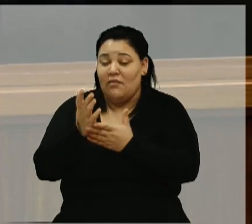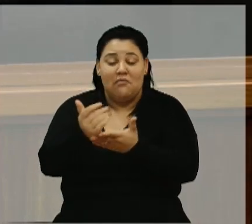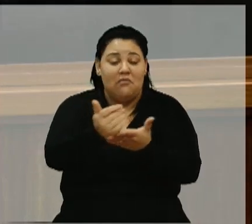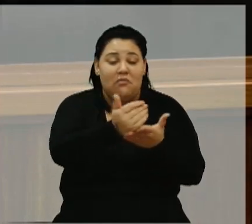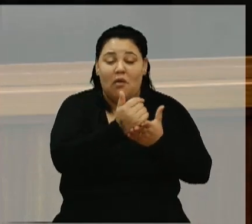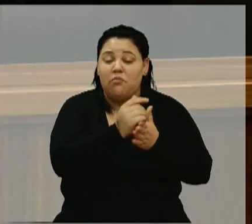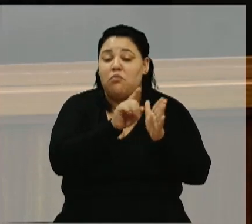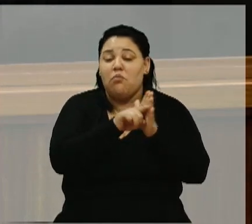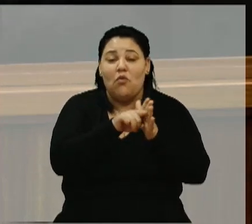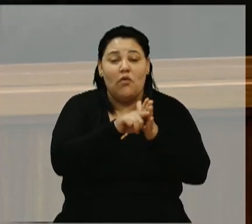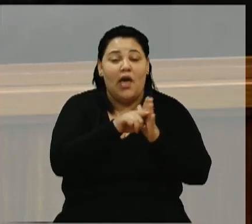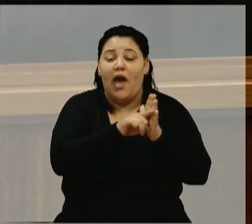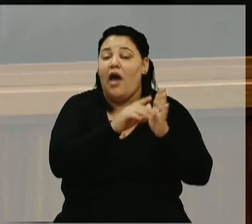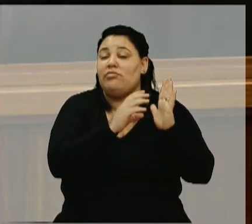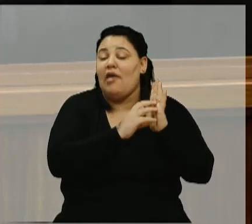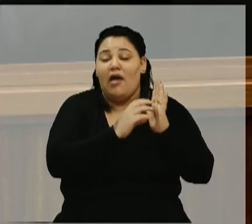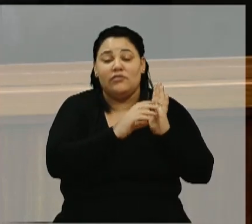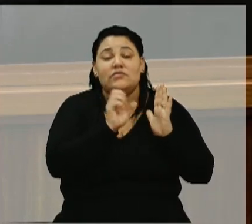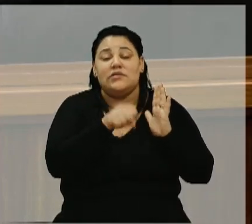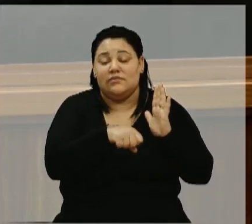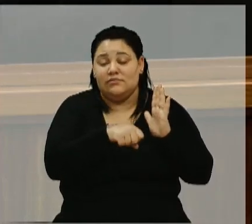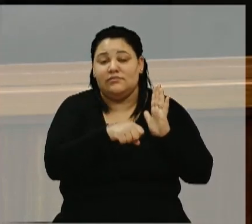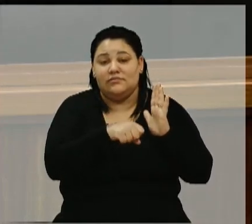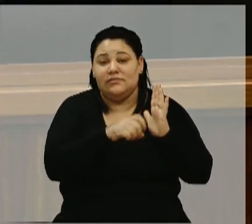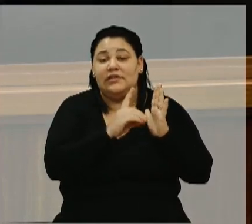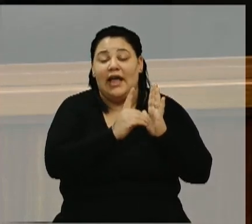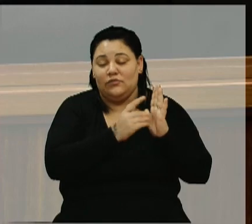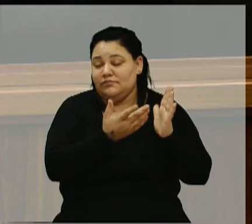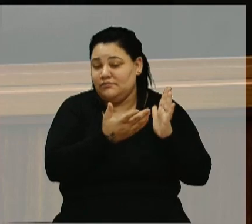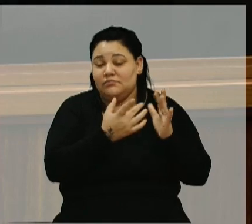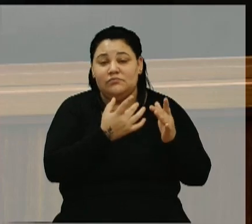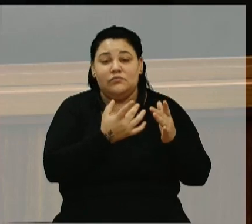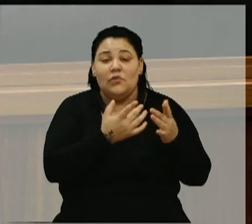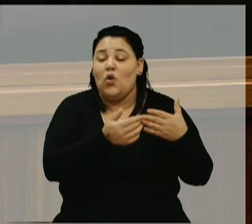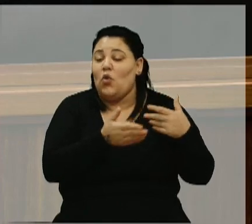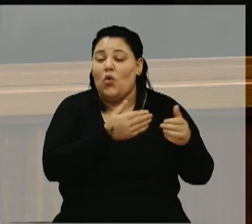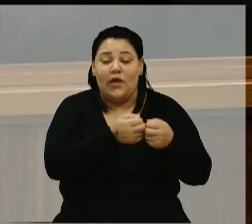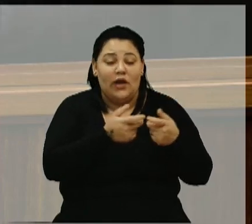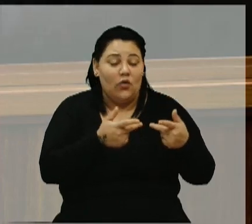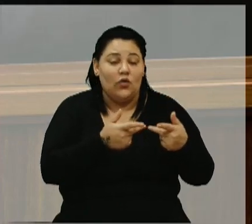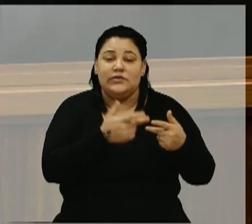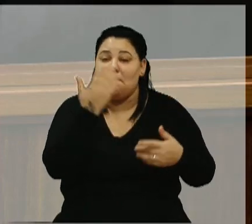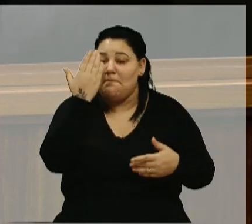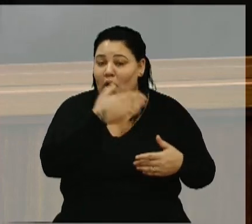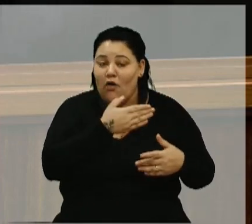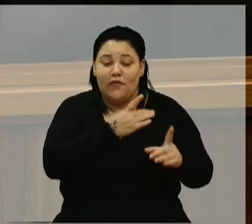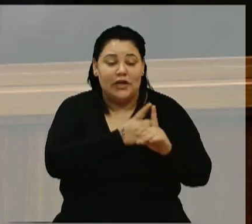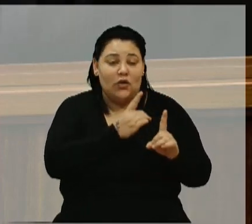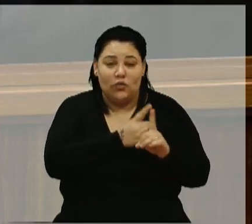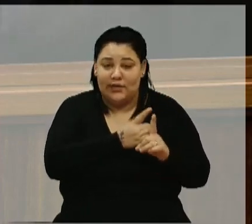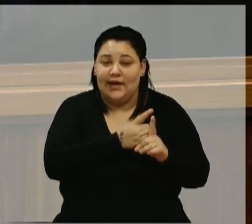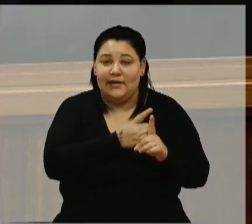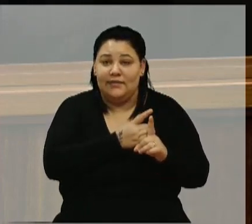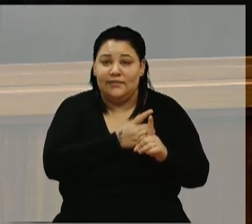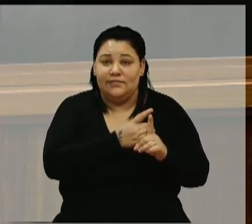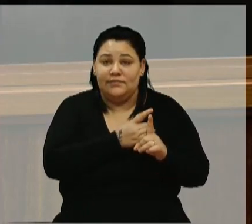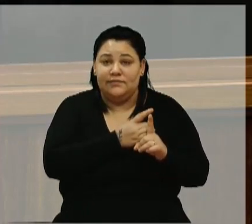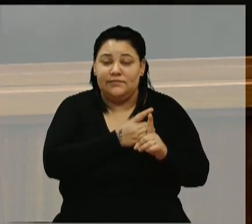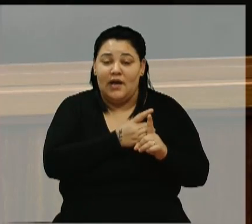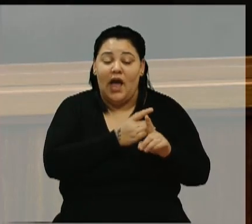for portanto. No caso concreto, aliás, nem mesmo essa